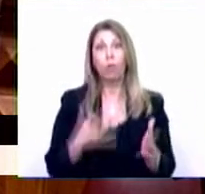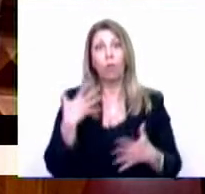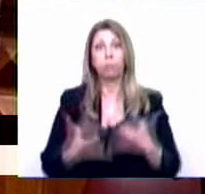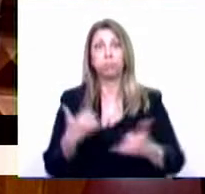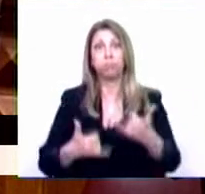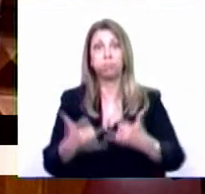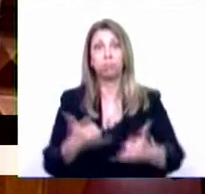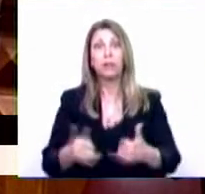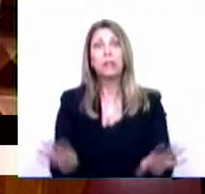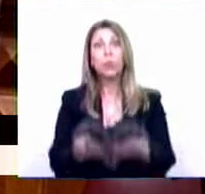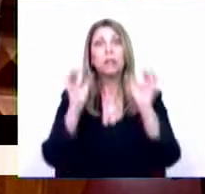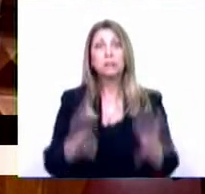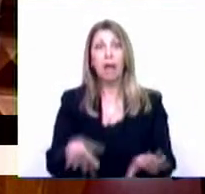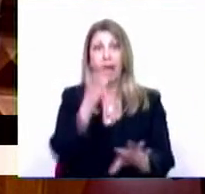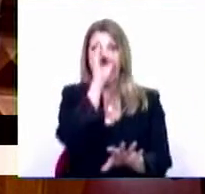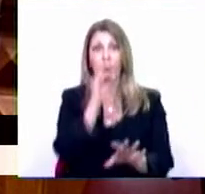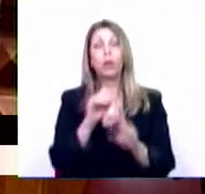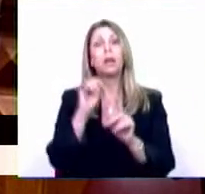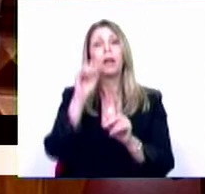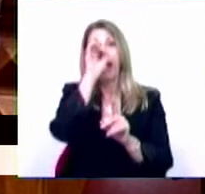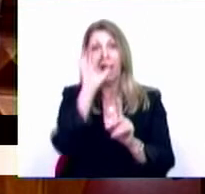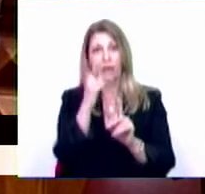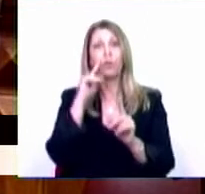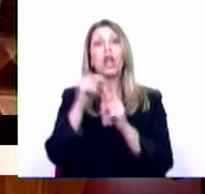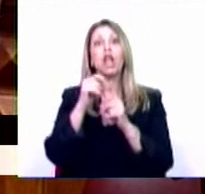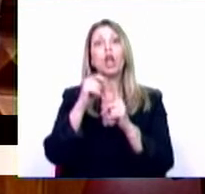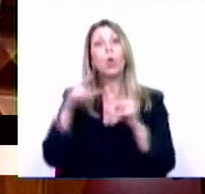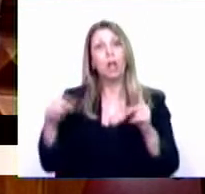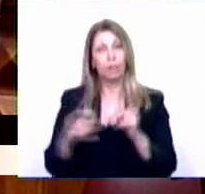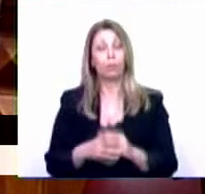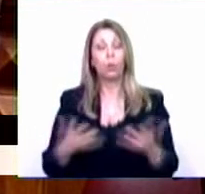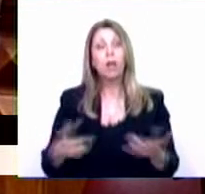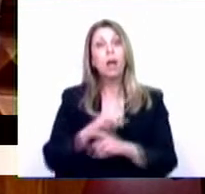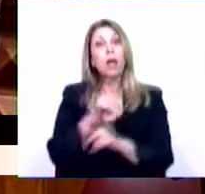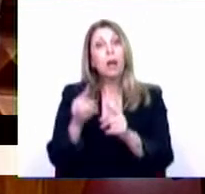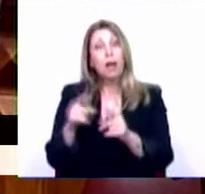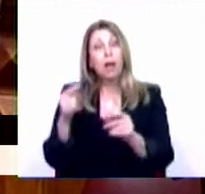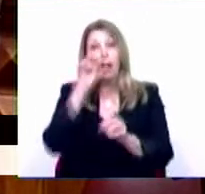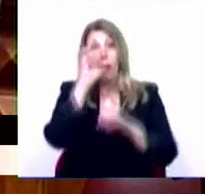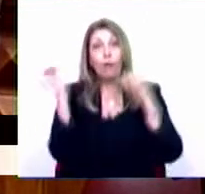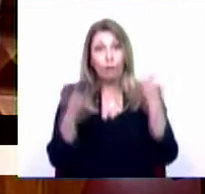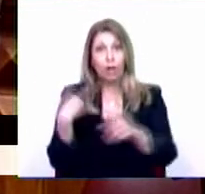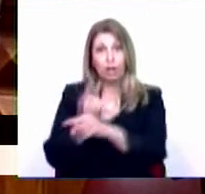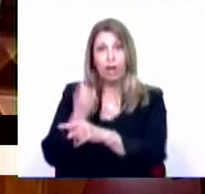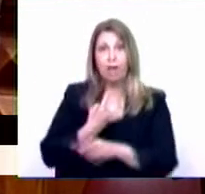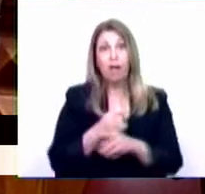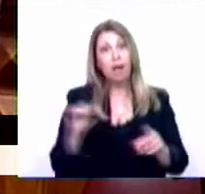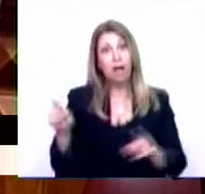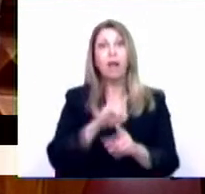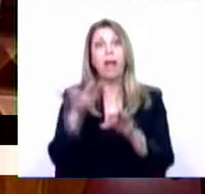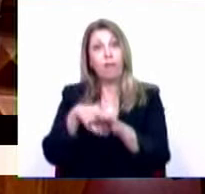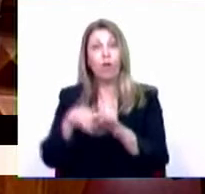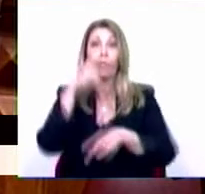eucalipto. A floresta de uso múltiplo envolve as populações na prevenção. Floresta feita por todos e para